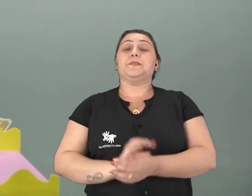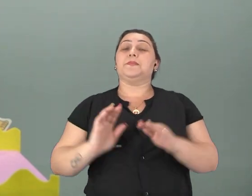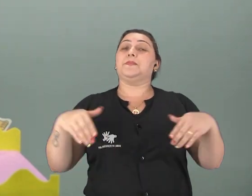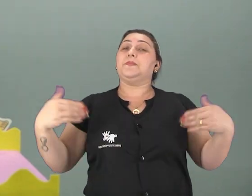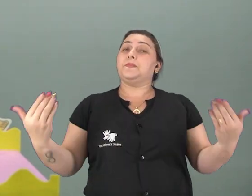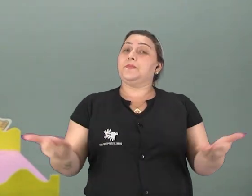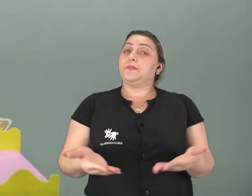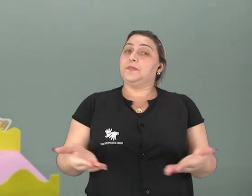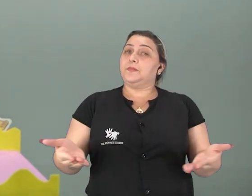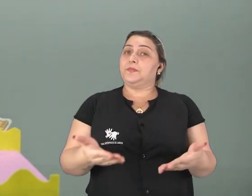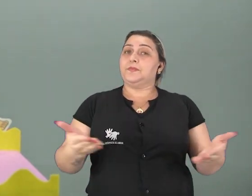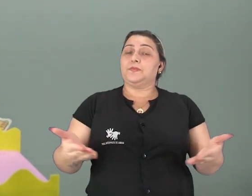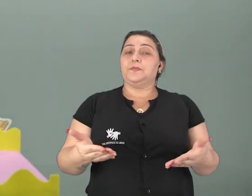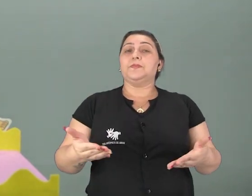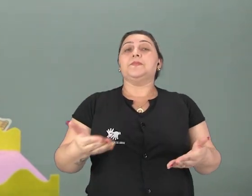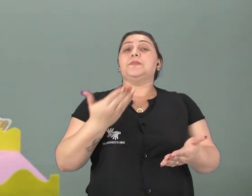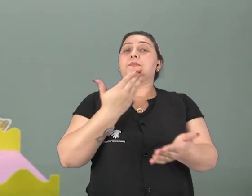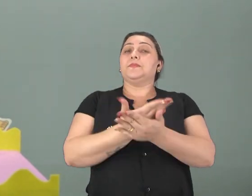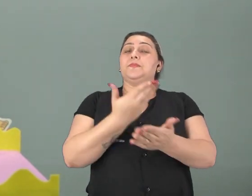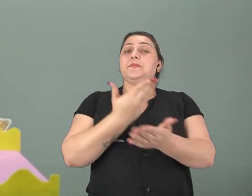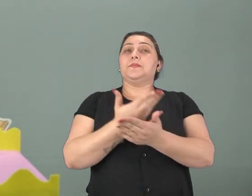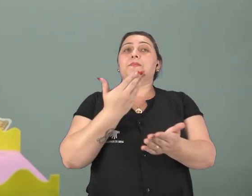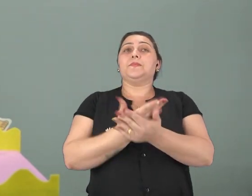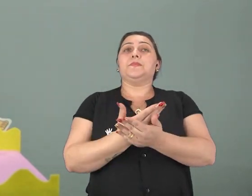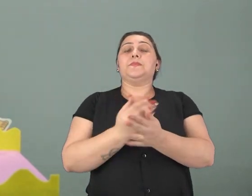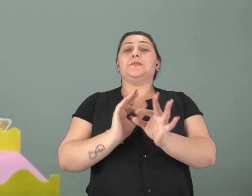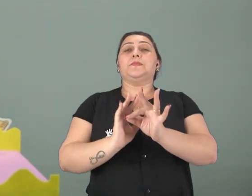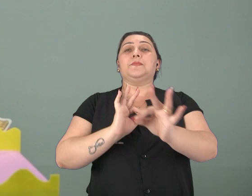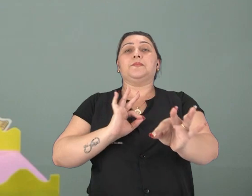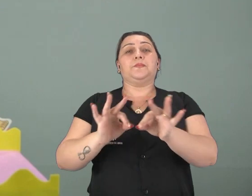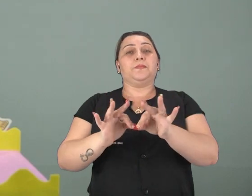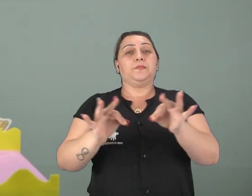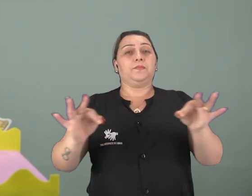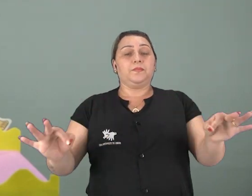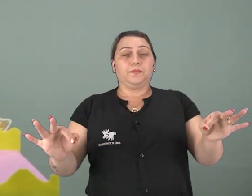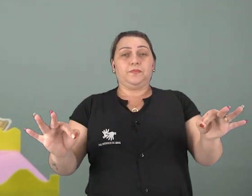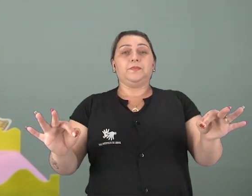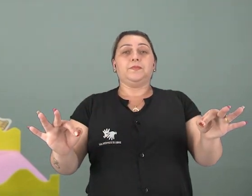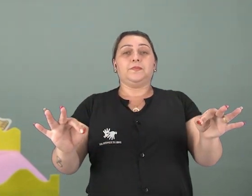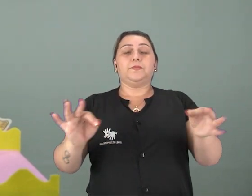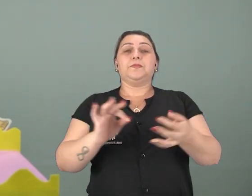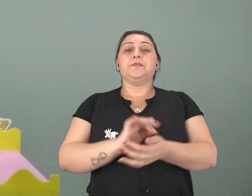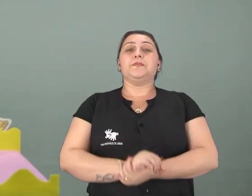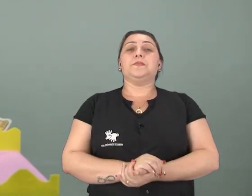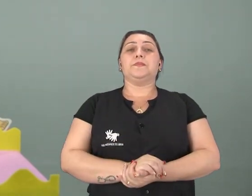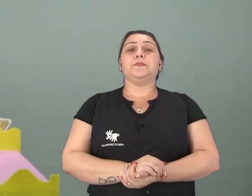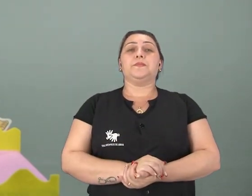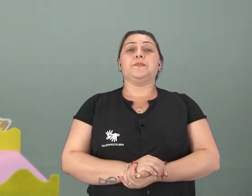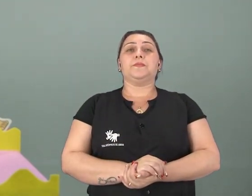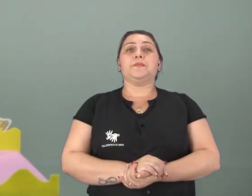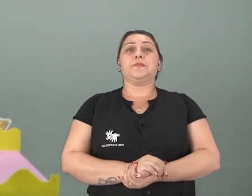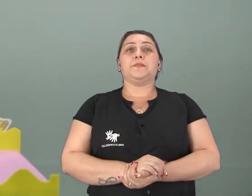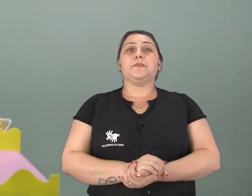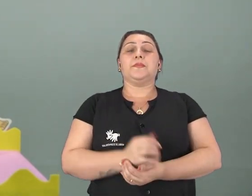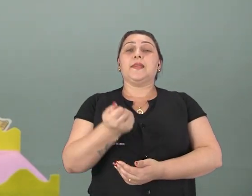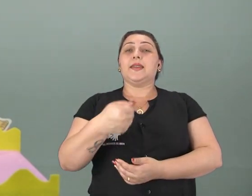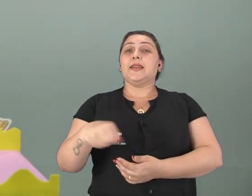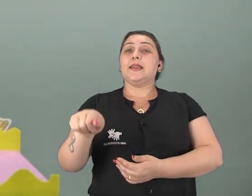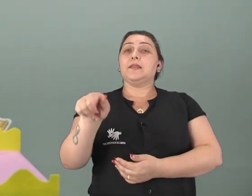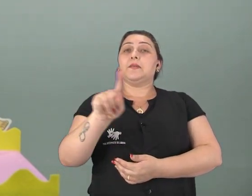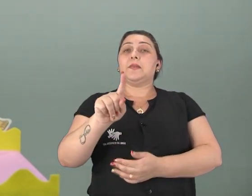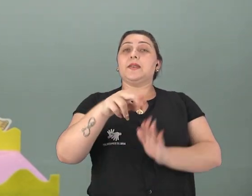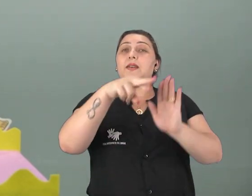e hoje nós vamos estudar sobre as medidas de comprimento não